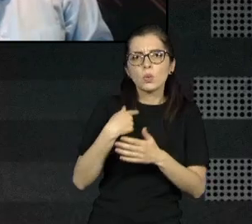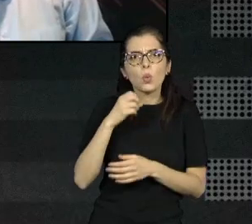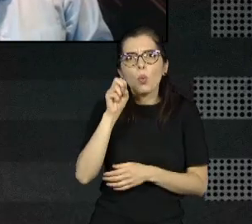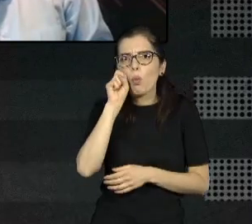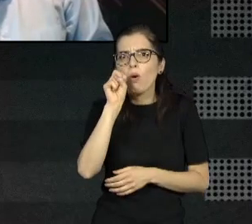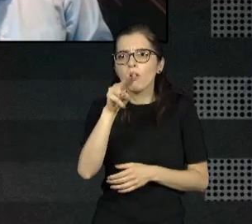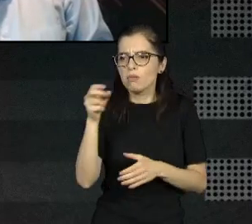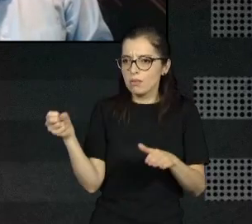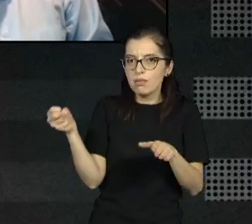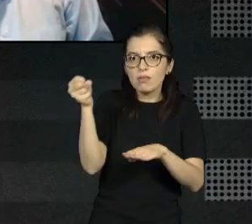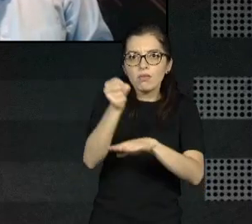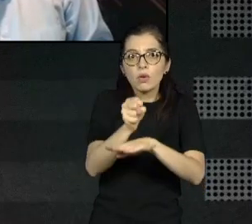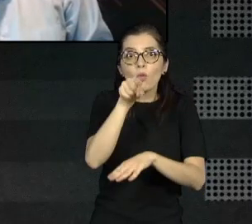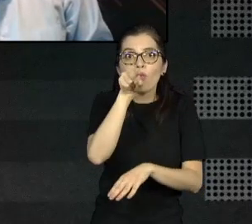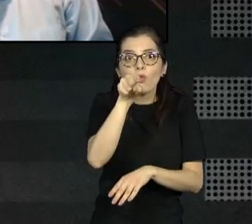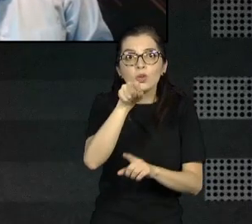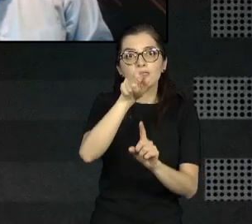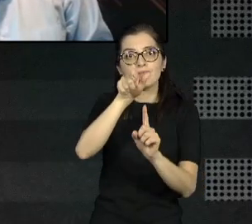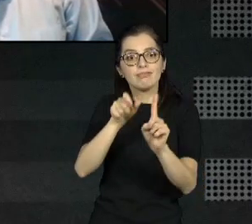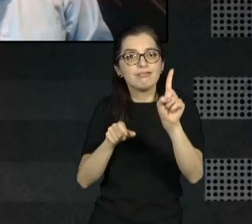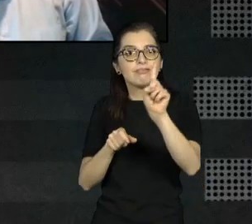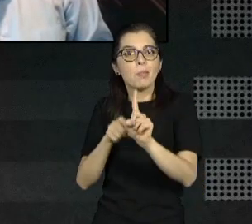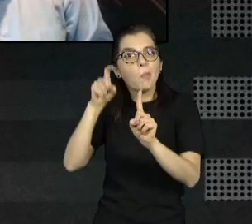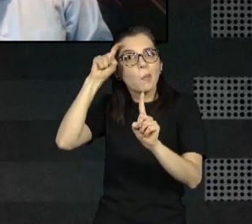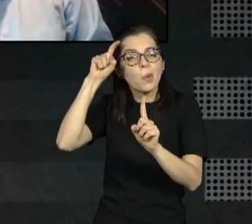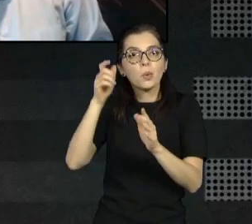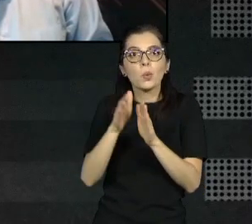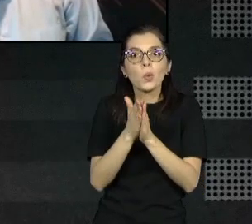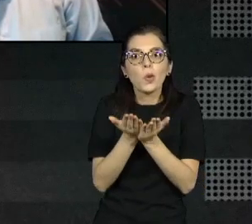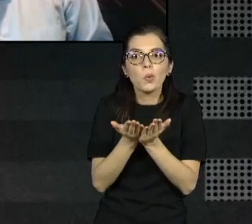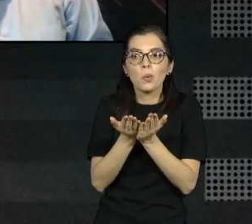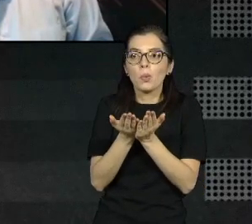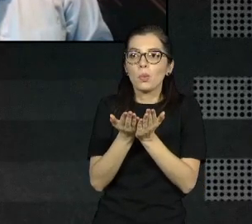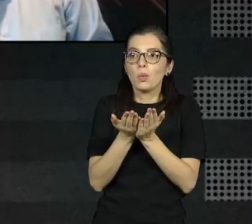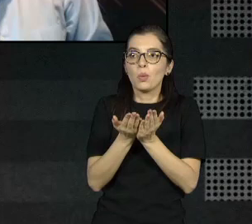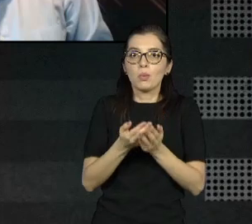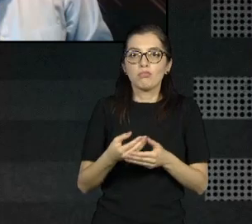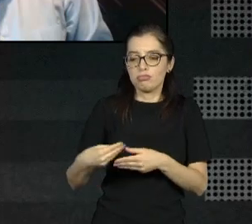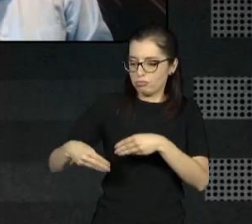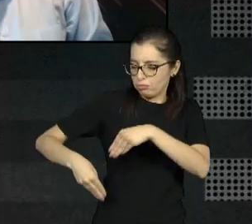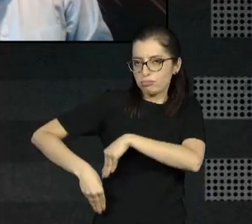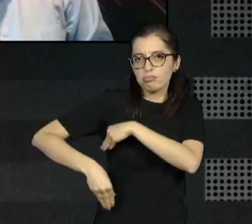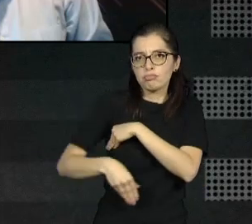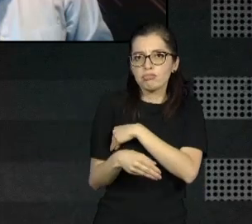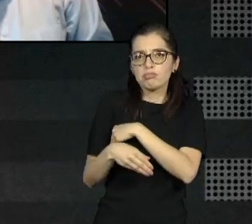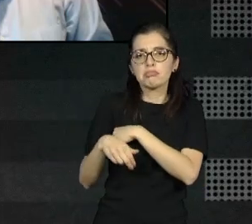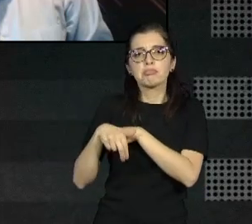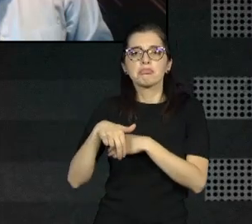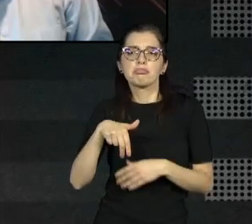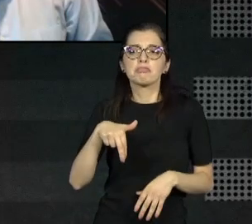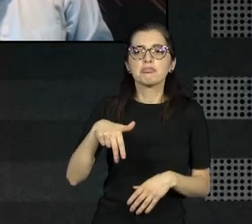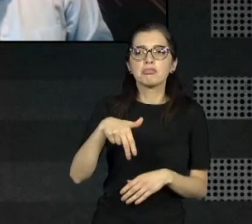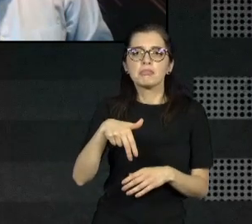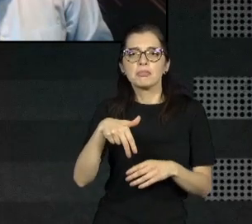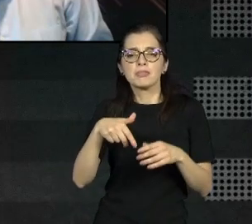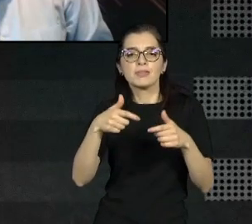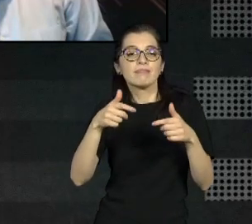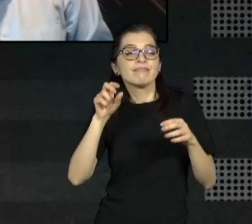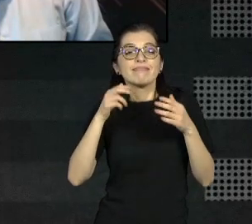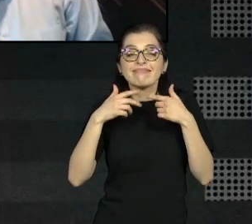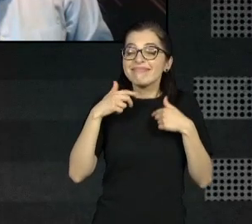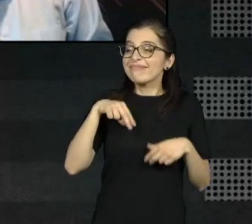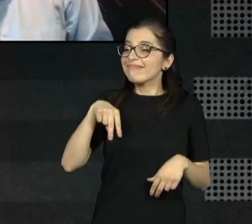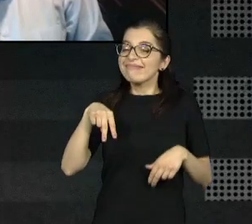interessante. Ele chega com seus livros, seus gibis, sua criatividade, muito matreiro, com aquele sorriso